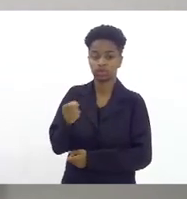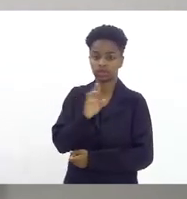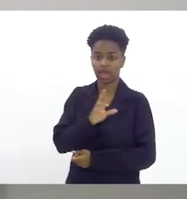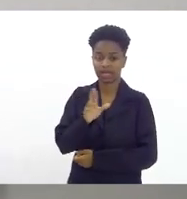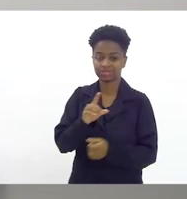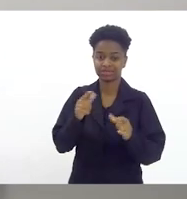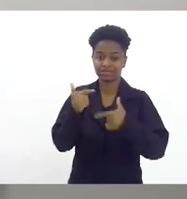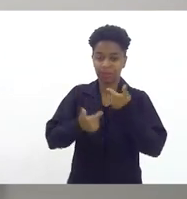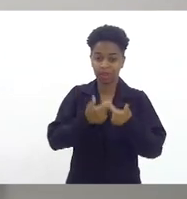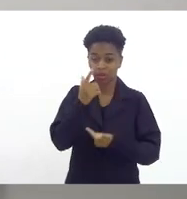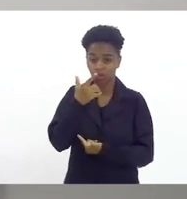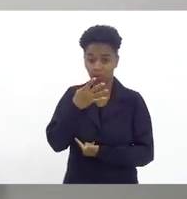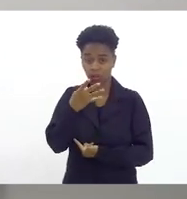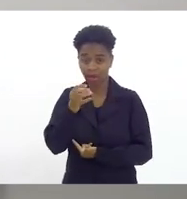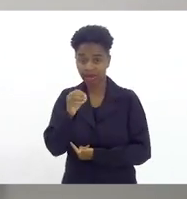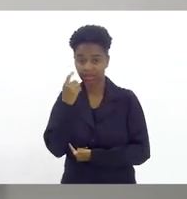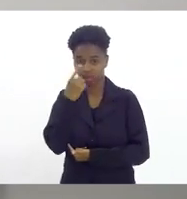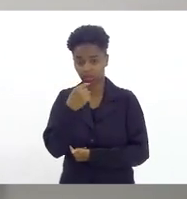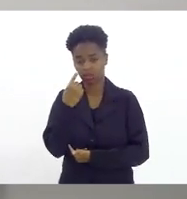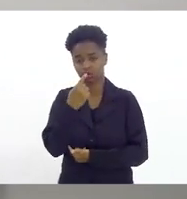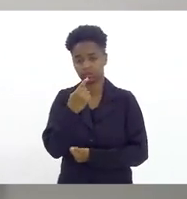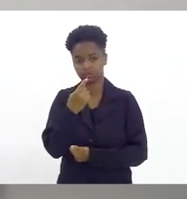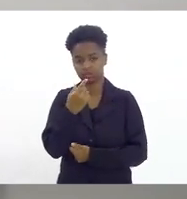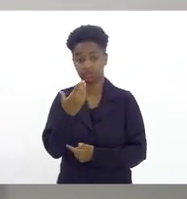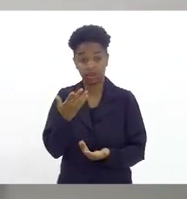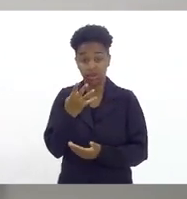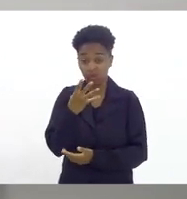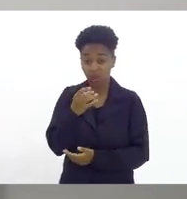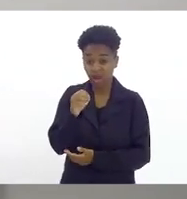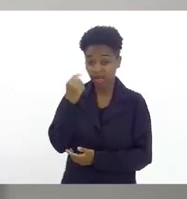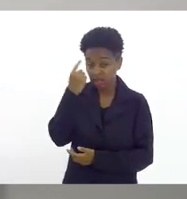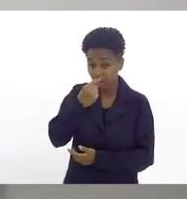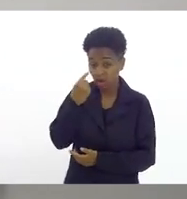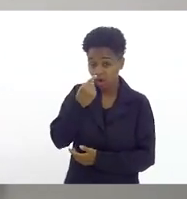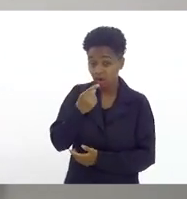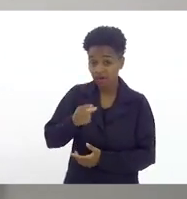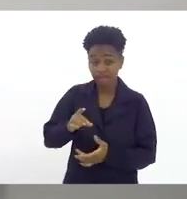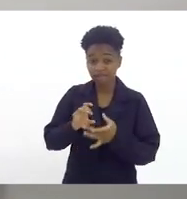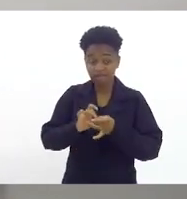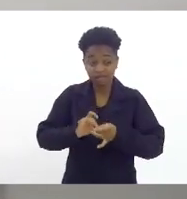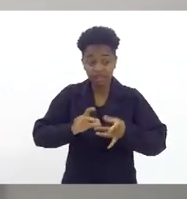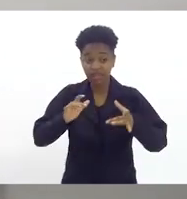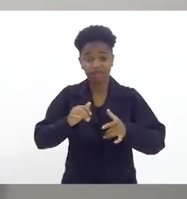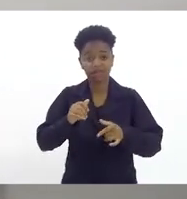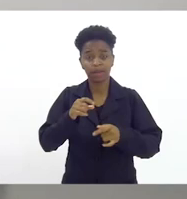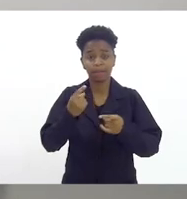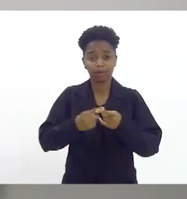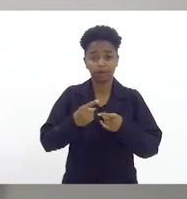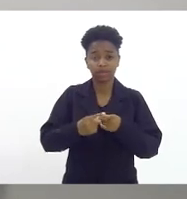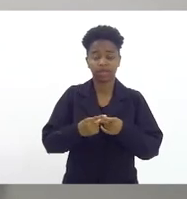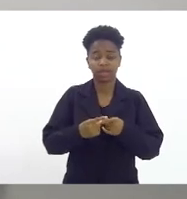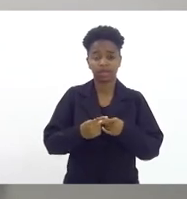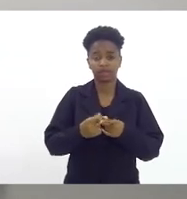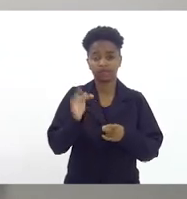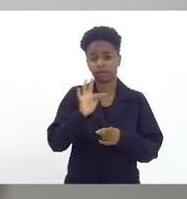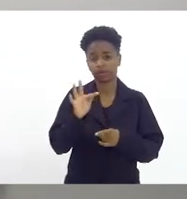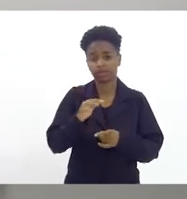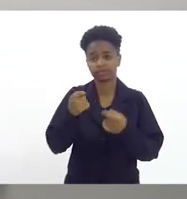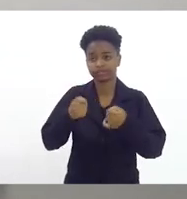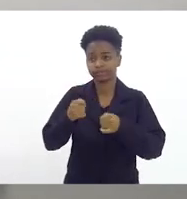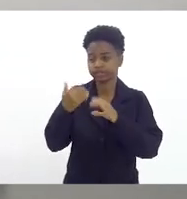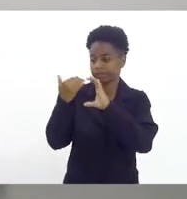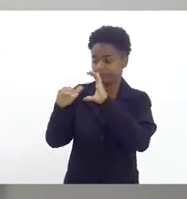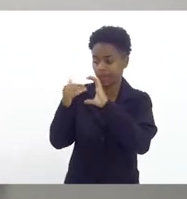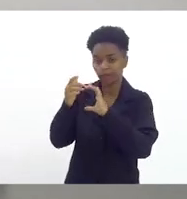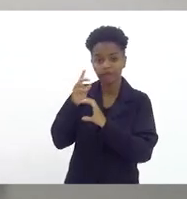horas de trabalho e é 40 horas que fica à disposição porque ele acaba vendo o e-mail tem que